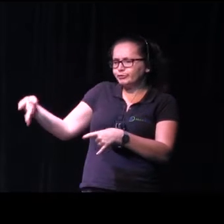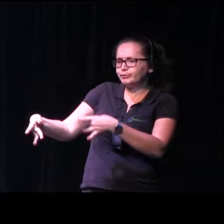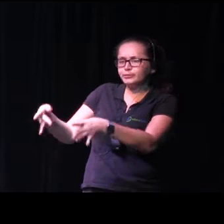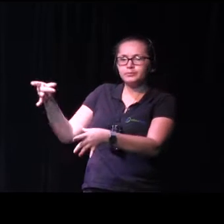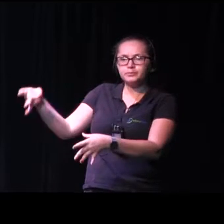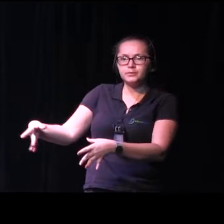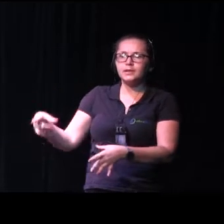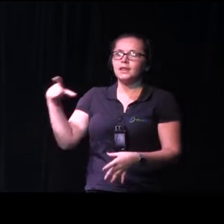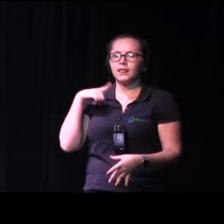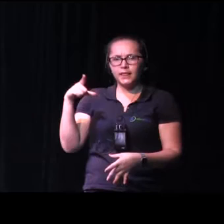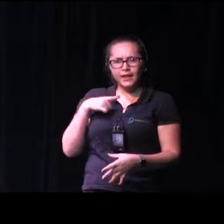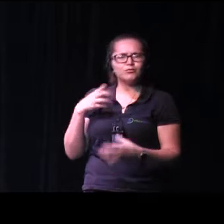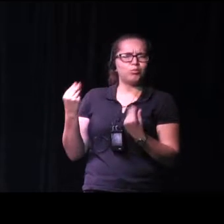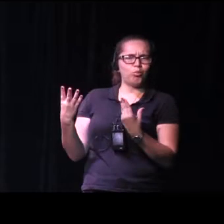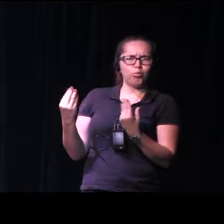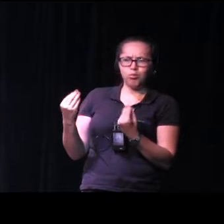é um lugar que esteve